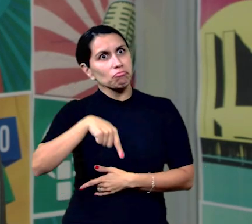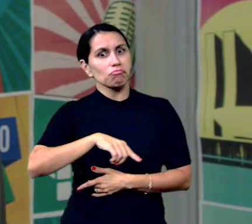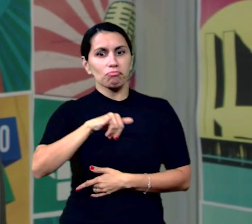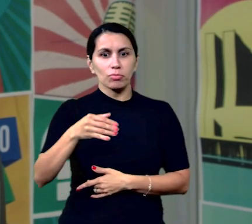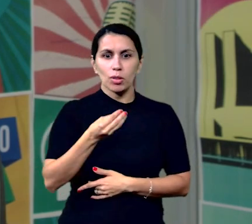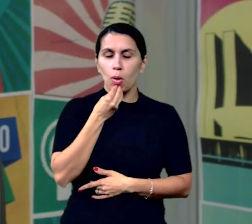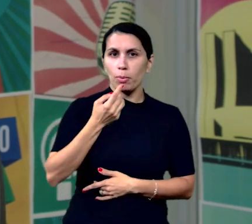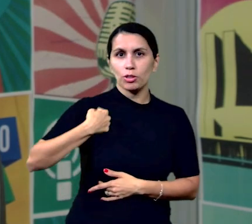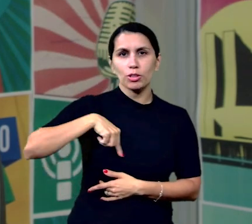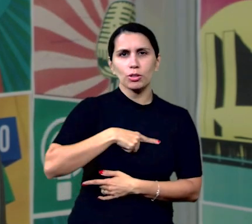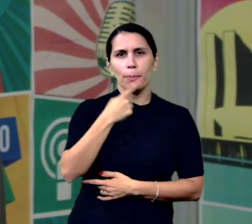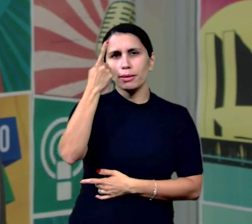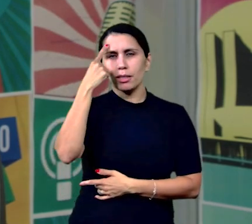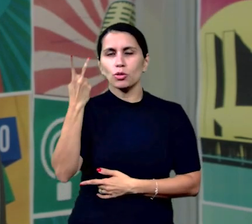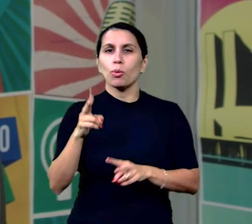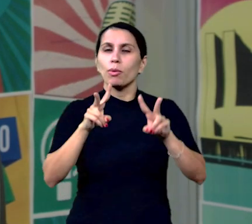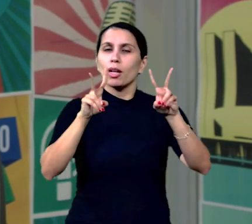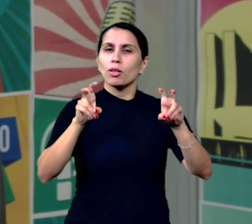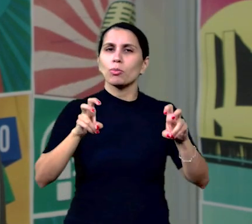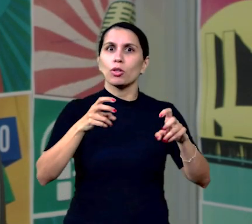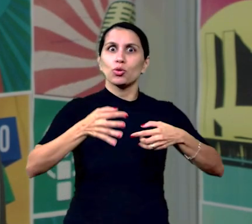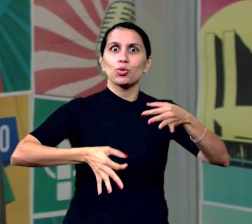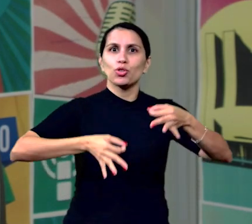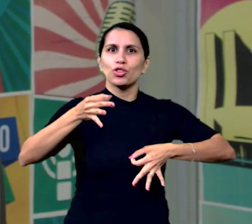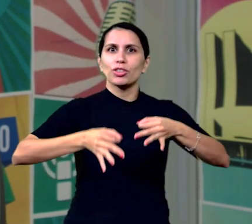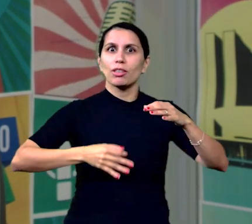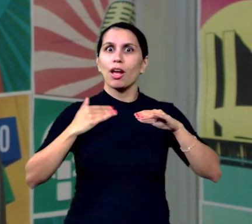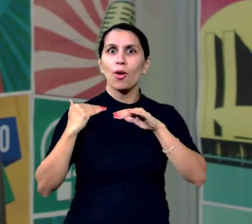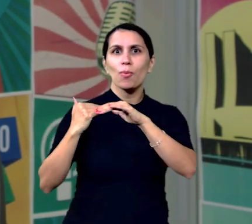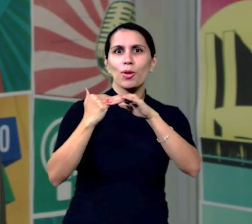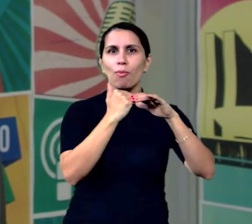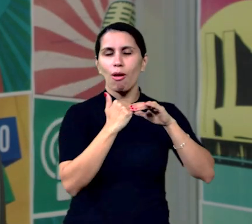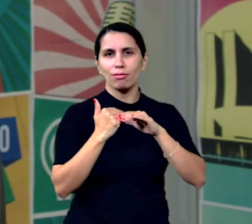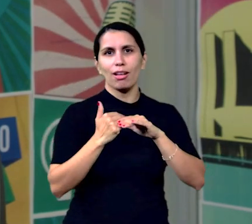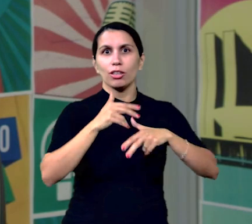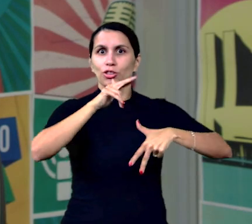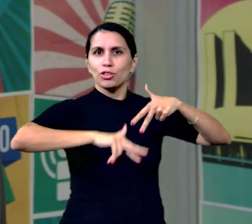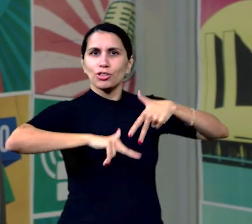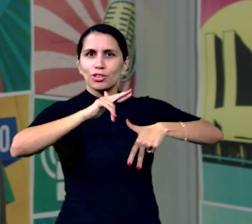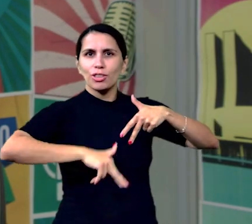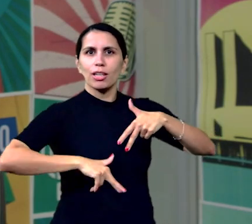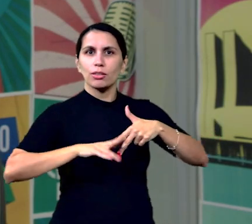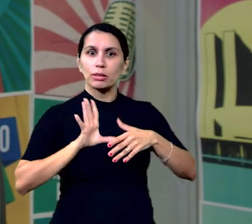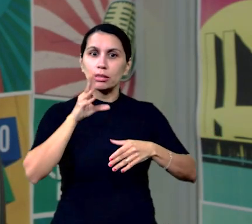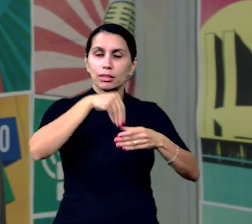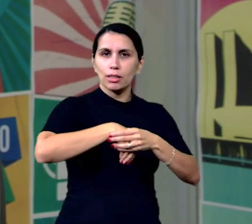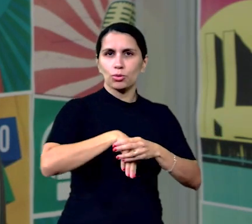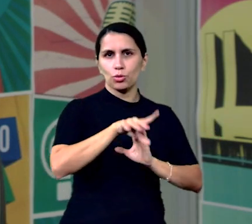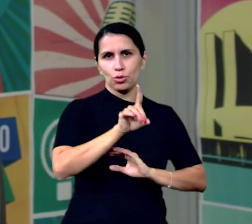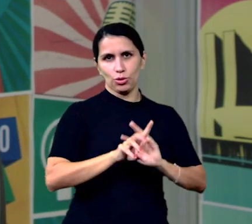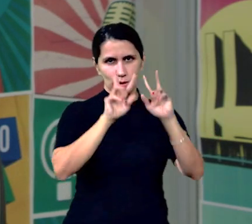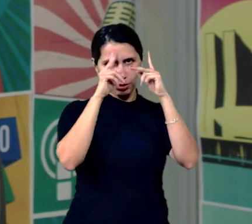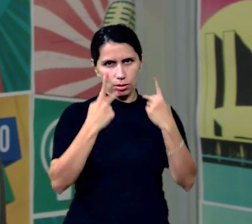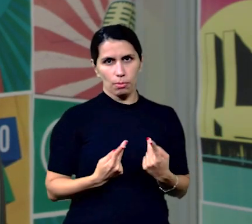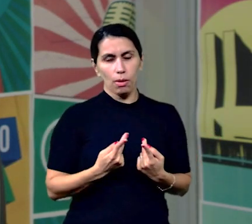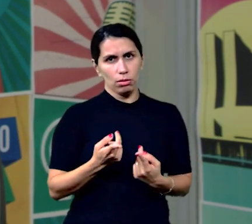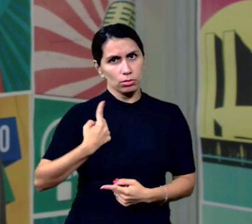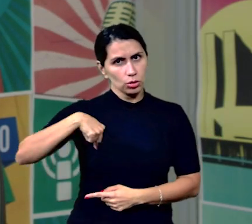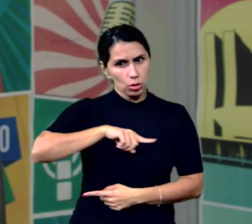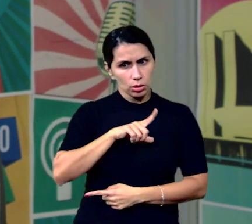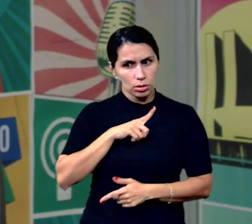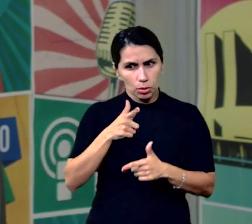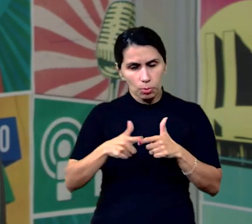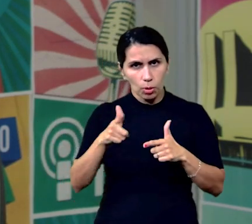política de igualdade e justiça de gênero, uma política sobre, né, direitos humanos. A gente pensar que nós temos um problema